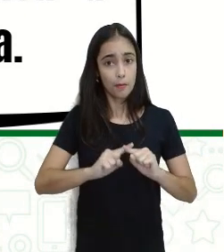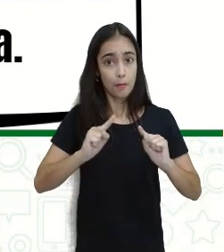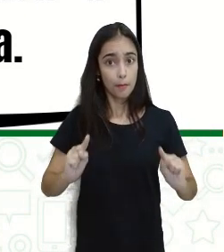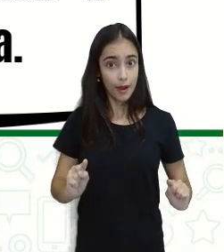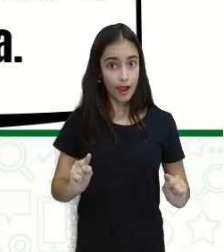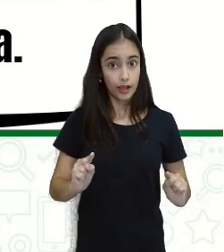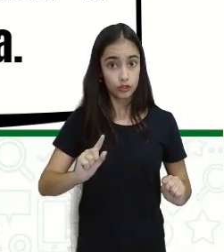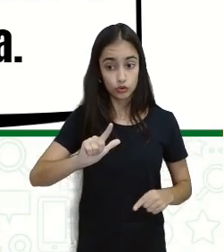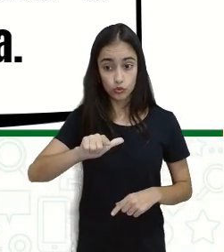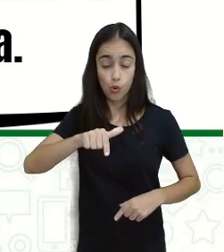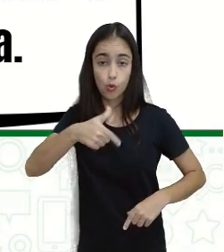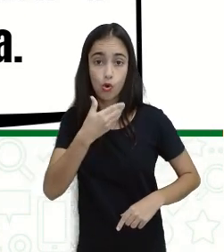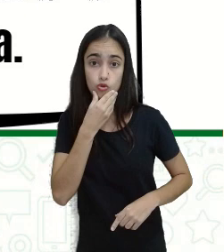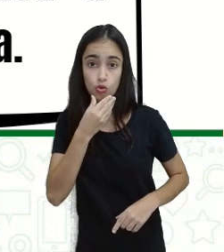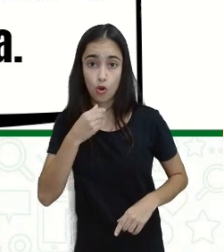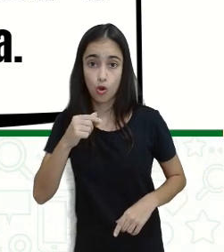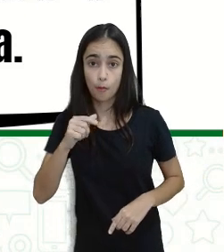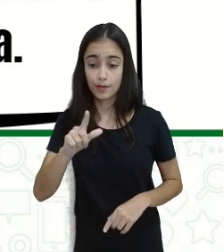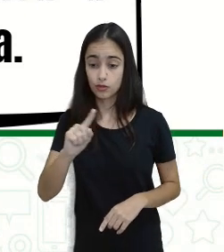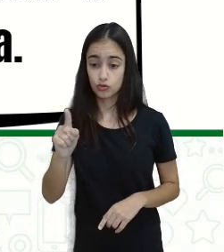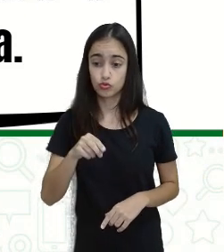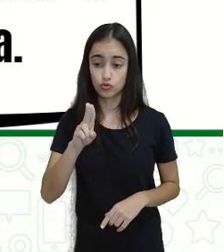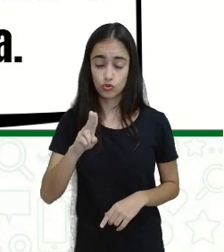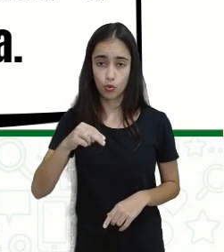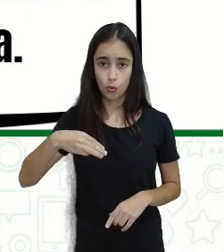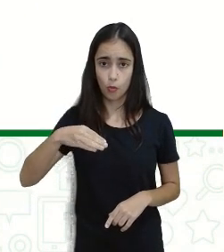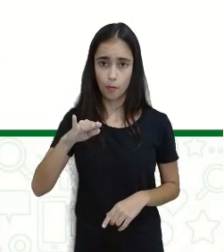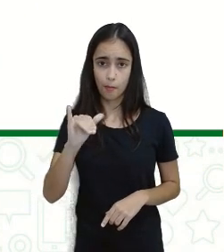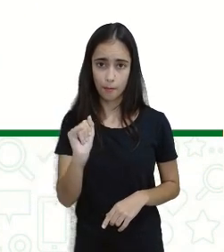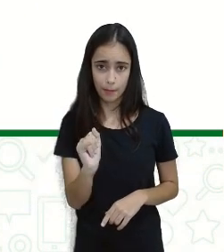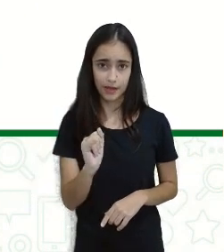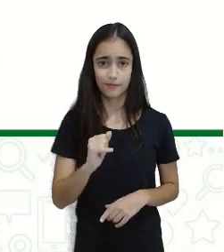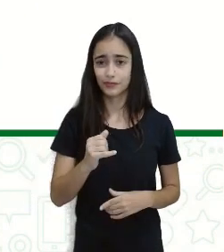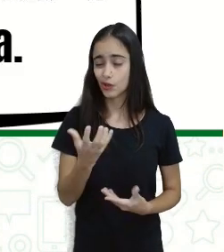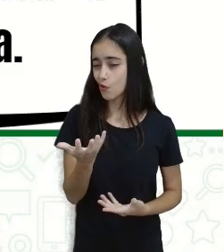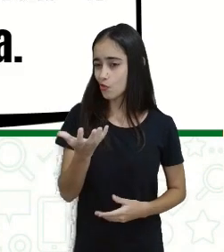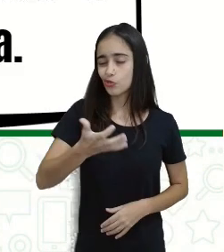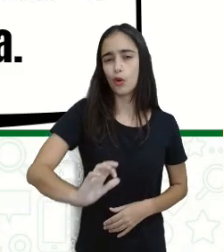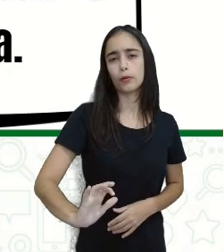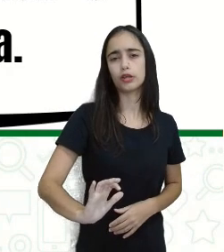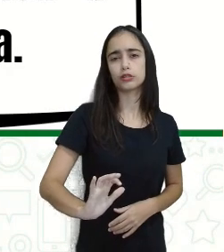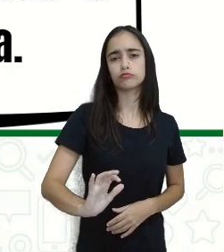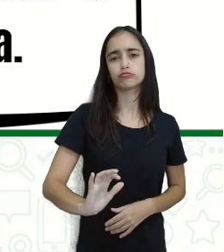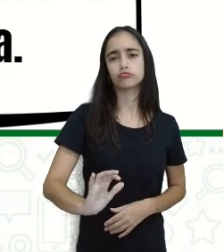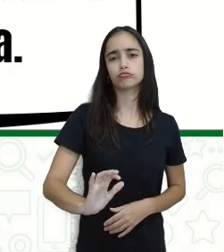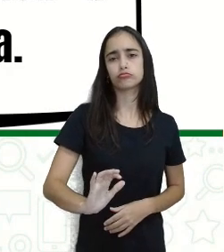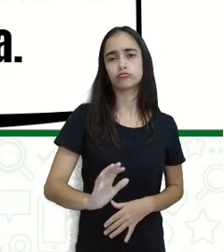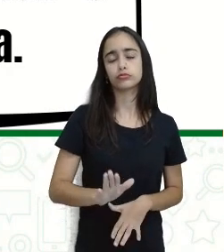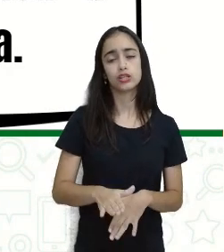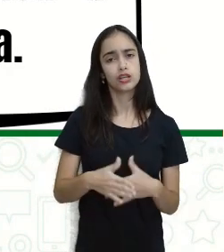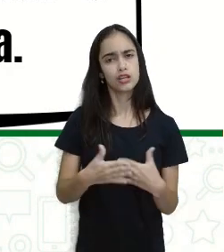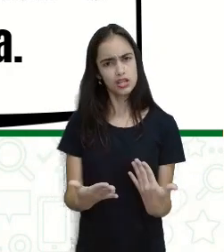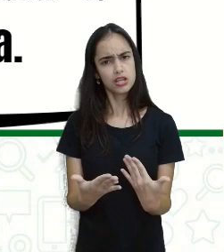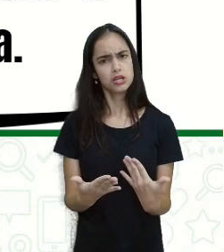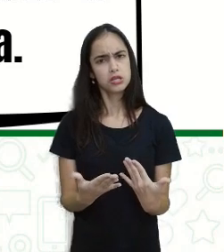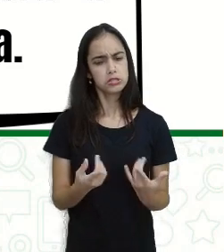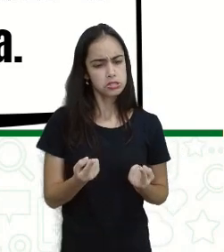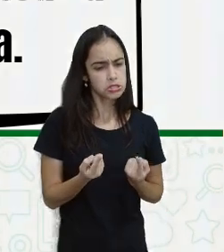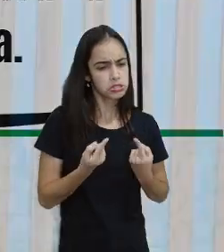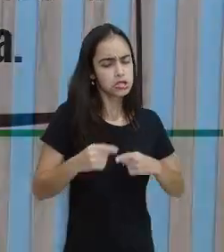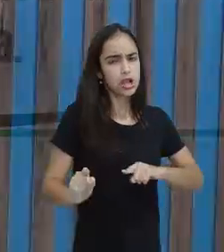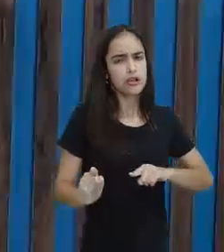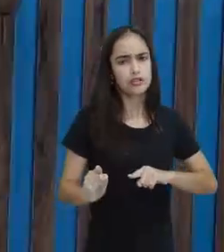do governador e desafiou ali a liderança de Ganga Zumba, né? E nesse